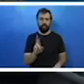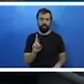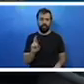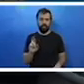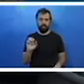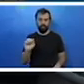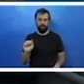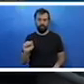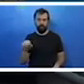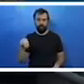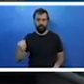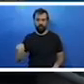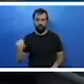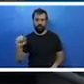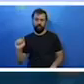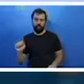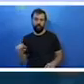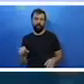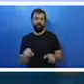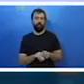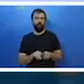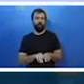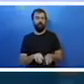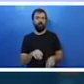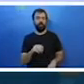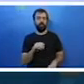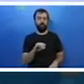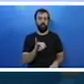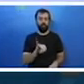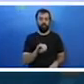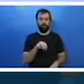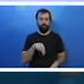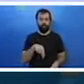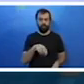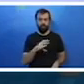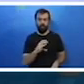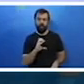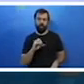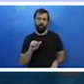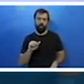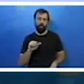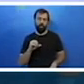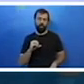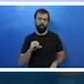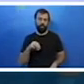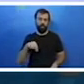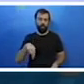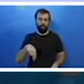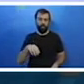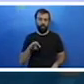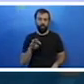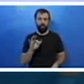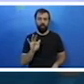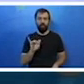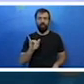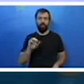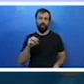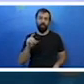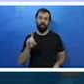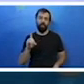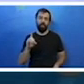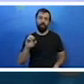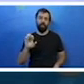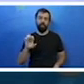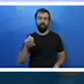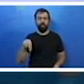Inconfidência Mineira. Vocês em casa, leitura individual, páginas 126 até a